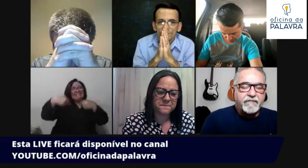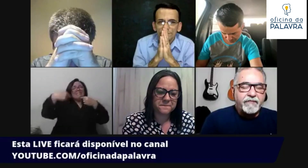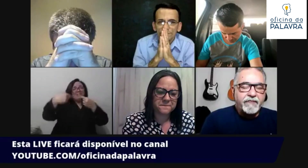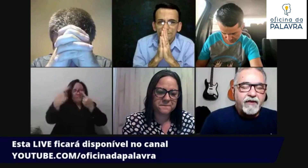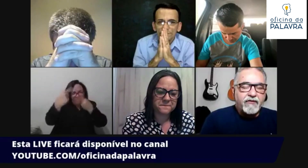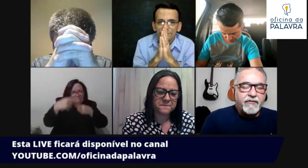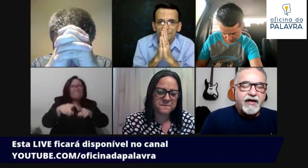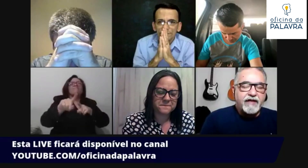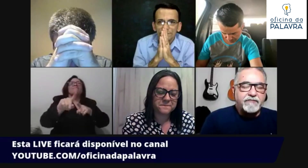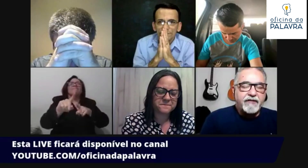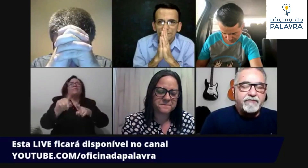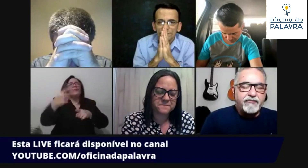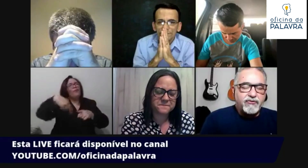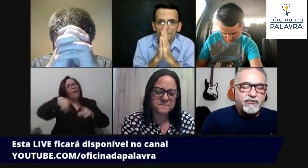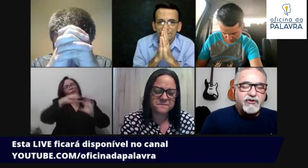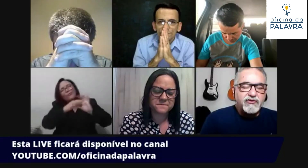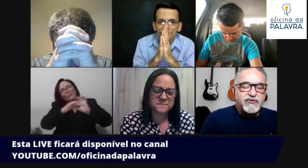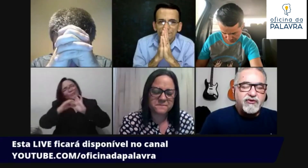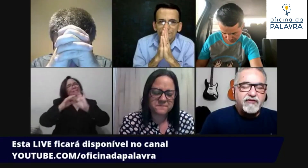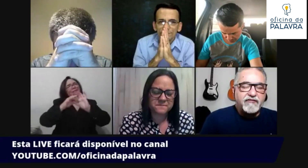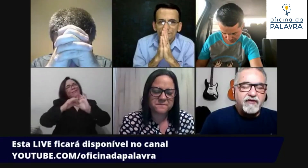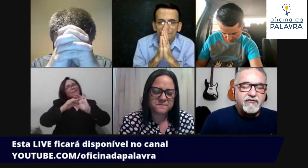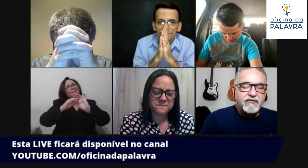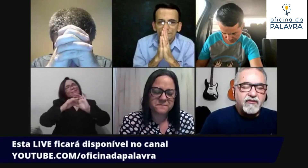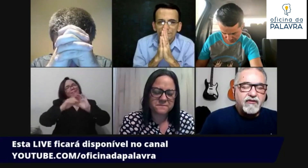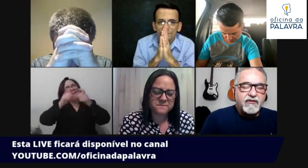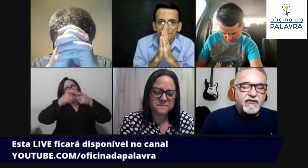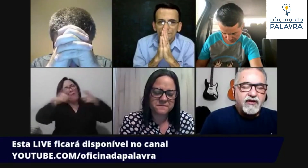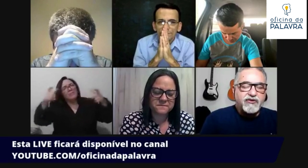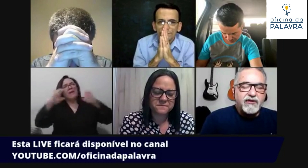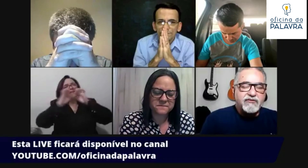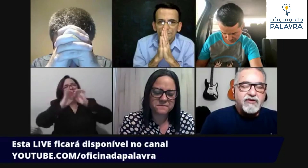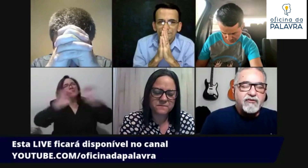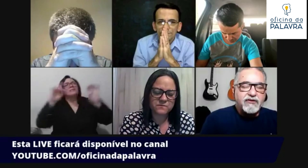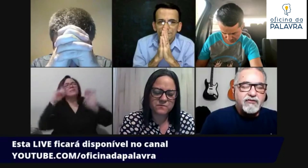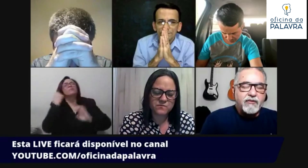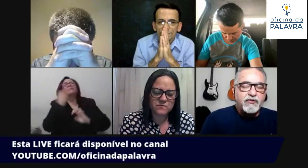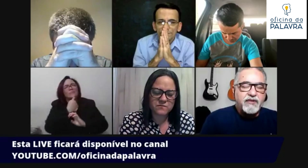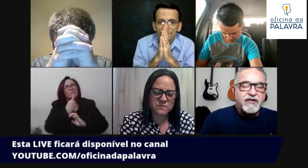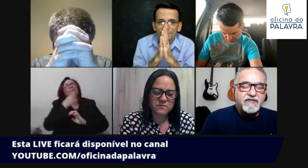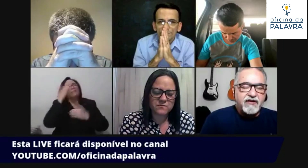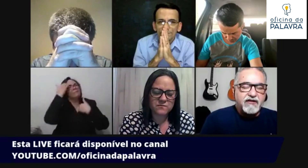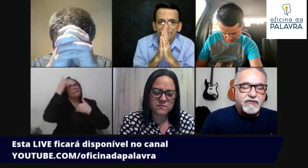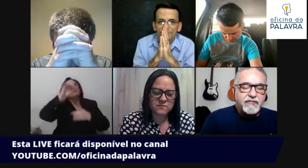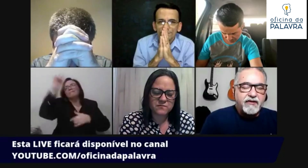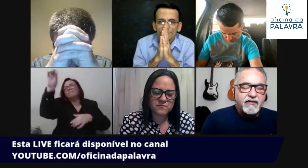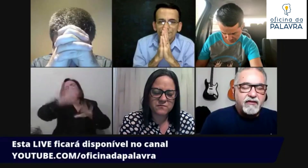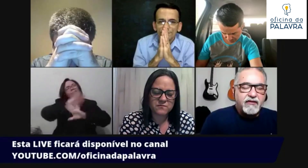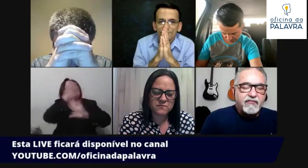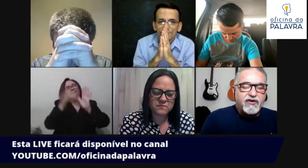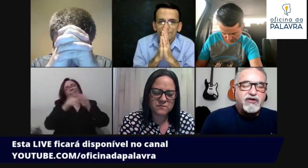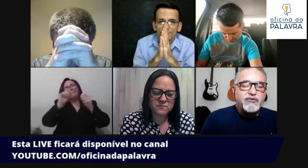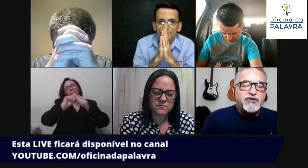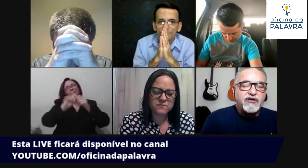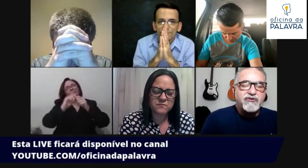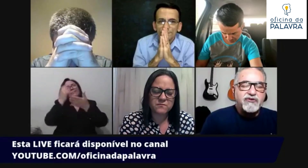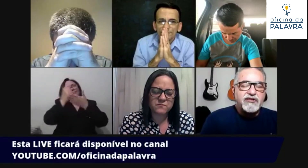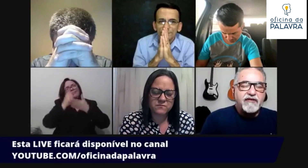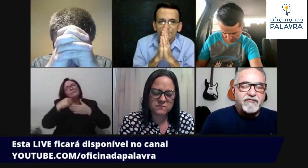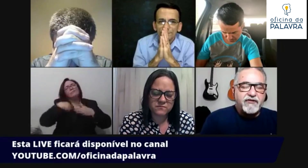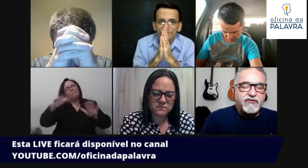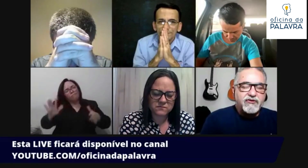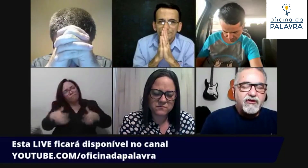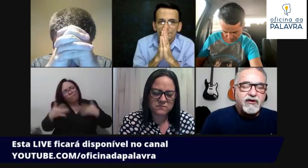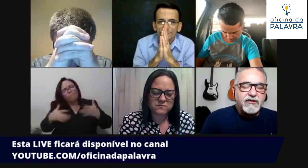cresça. Obrigado, Pai, por tudo isso que o Senhor tem feito. E ajuda-nos a continuarmos perseverantes, Pai, mesmo diante